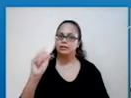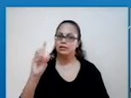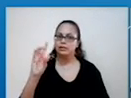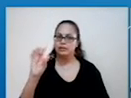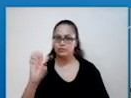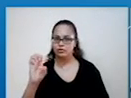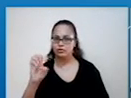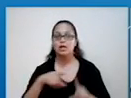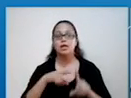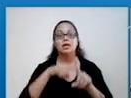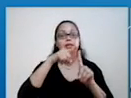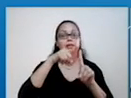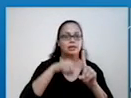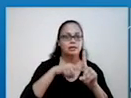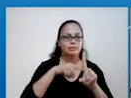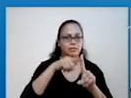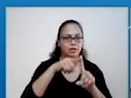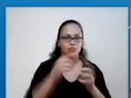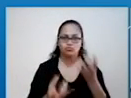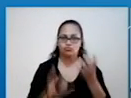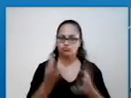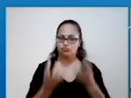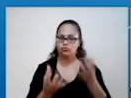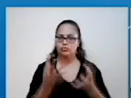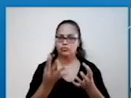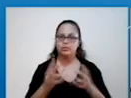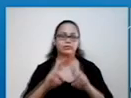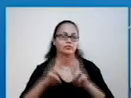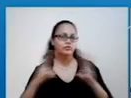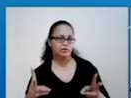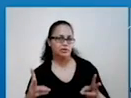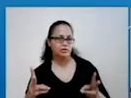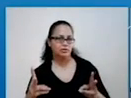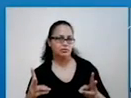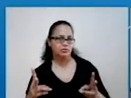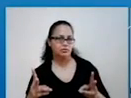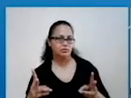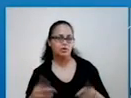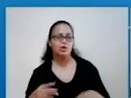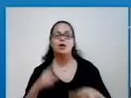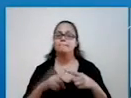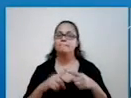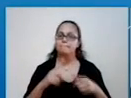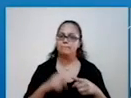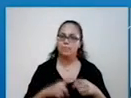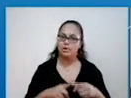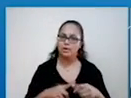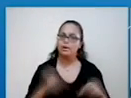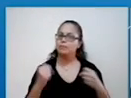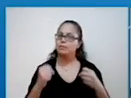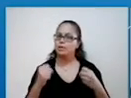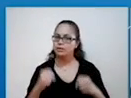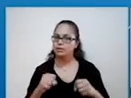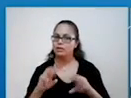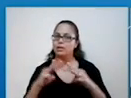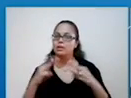e temperatura de ebulição, são diferentes, pois dependem da massa do isótopo.